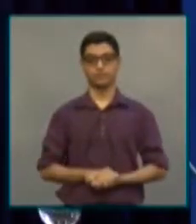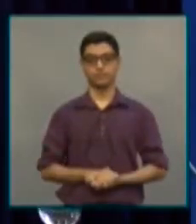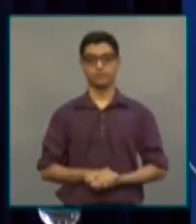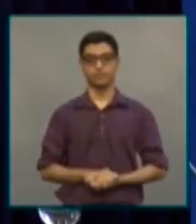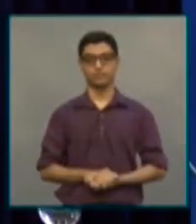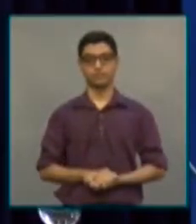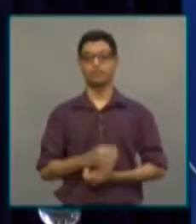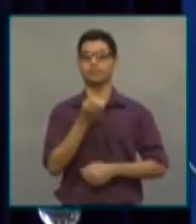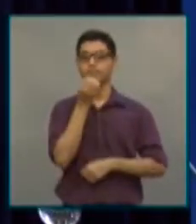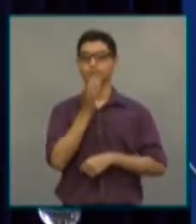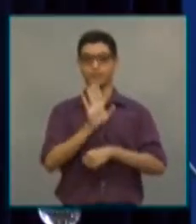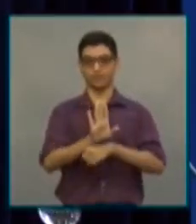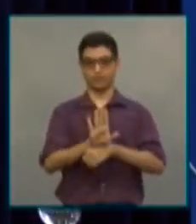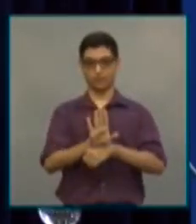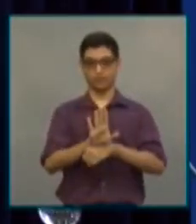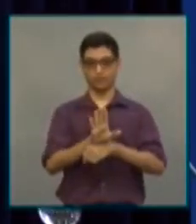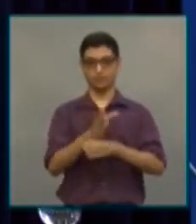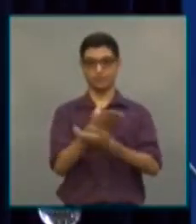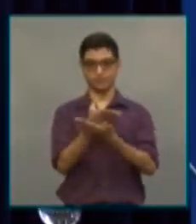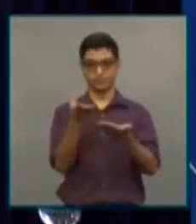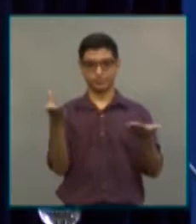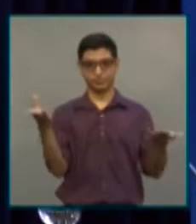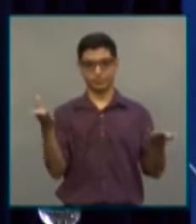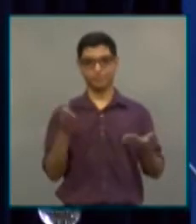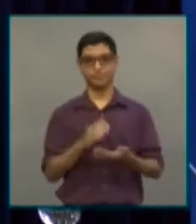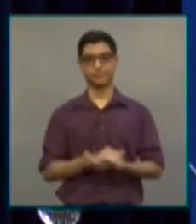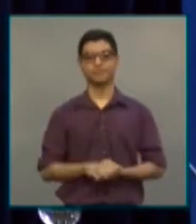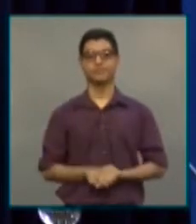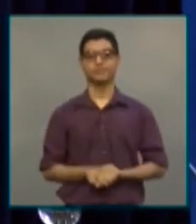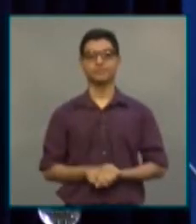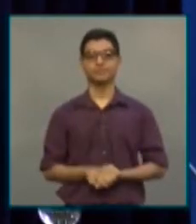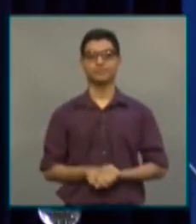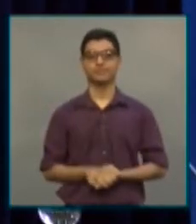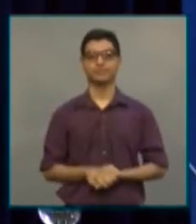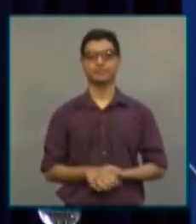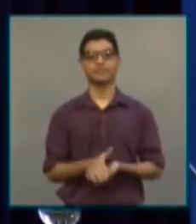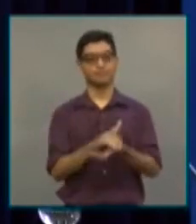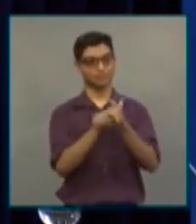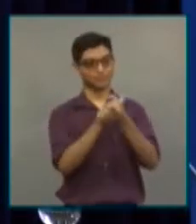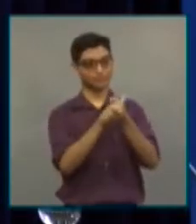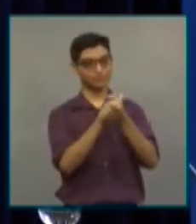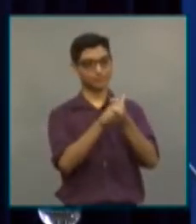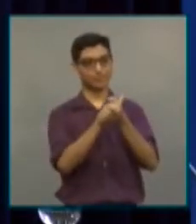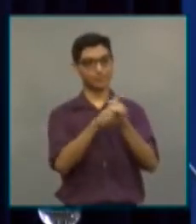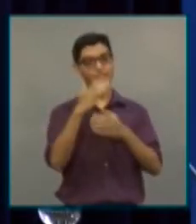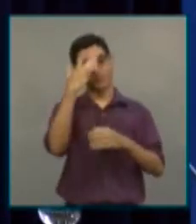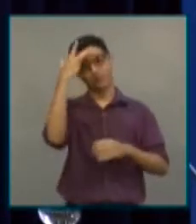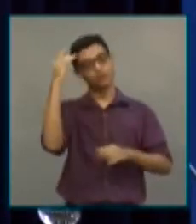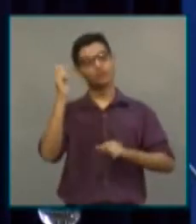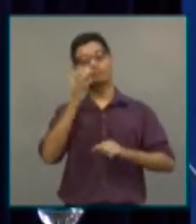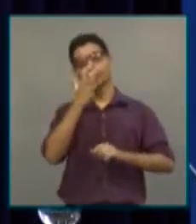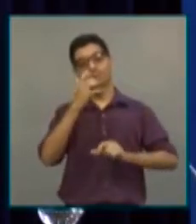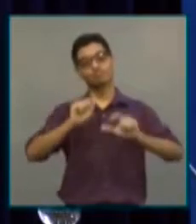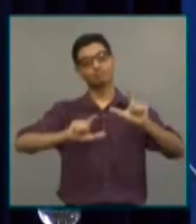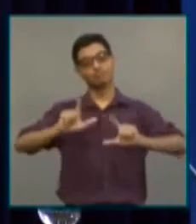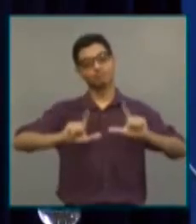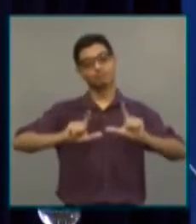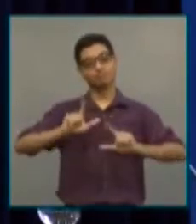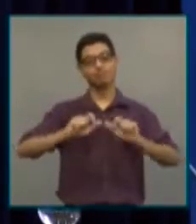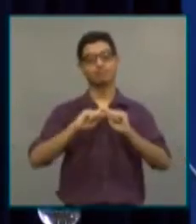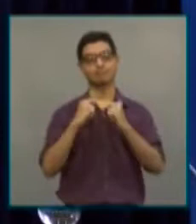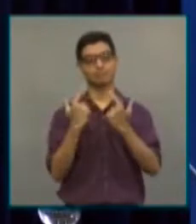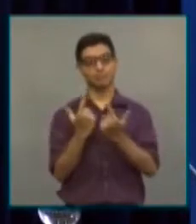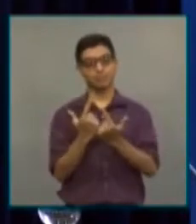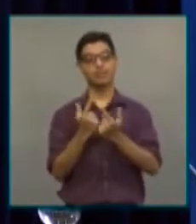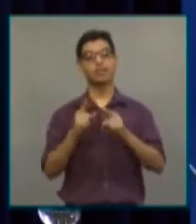Boa tarde a todas e a todos. Cumprimentar os ouvintes e os telespectadores que estão nos acompanhando. Cumprimentar a